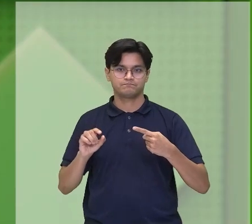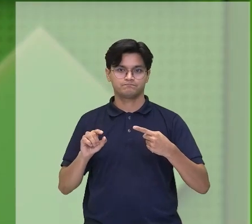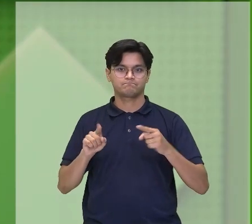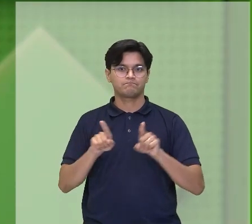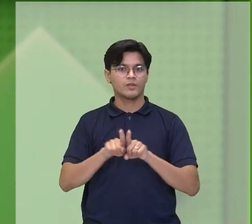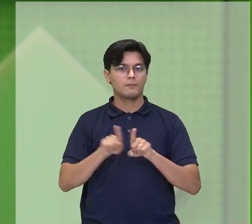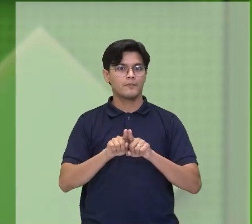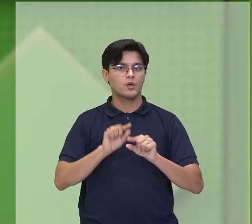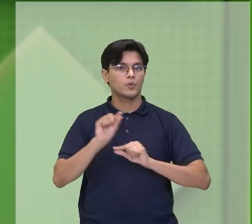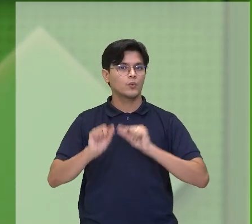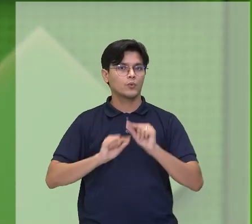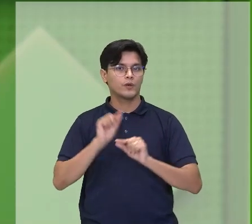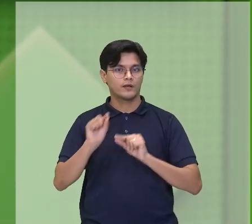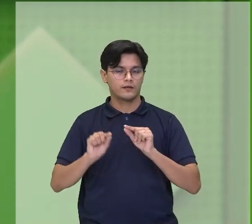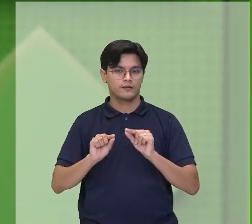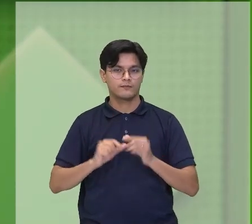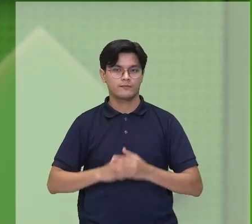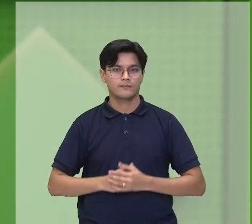certo?